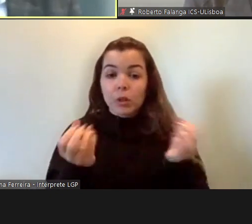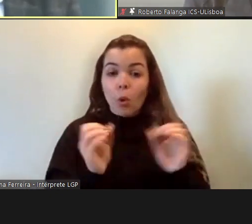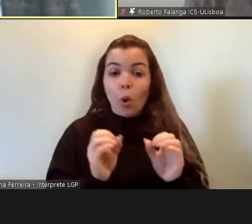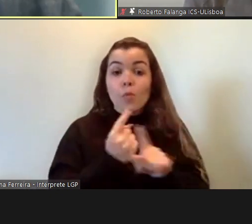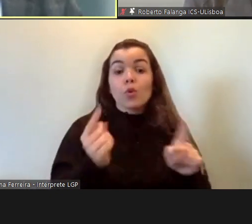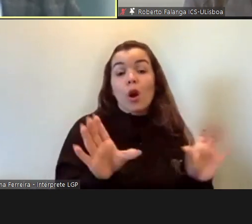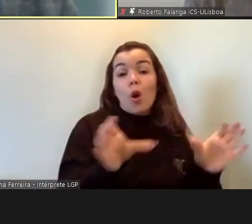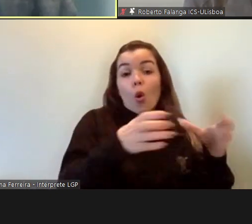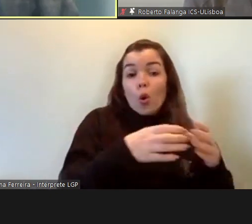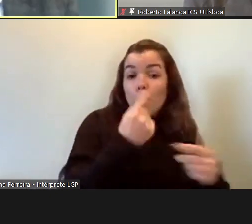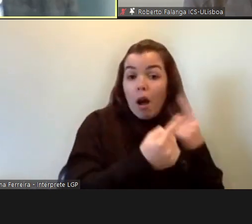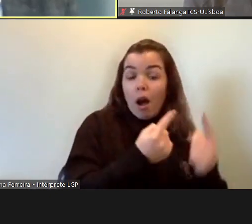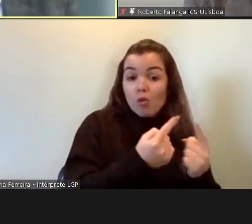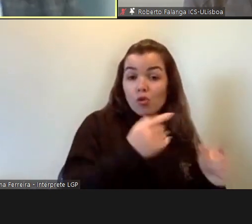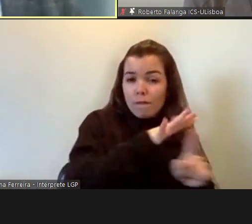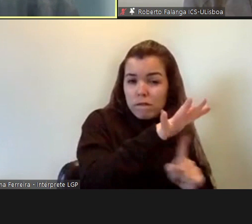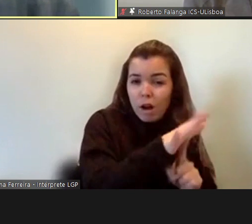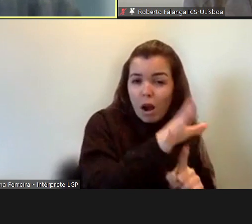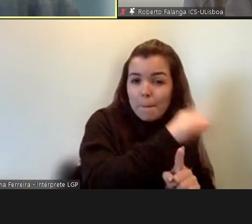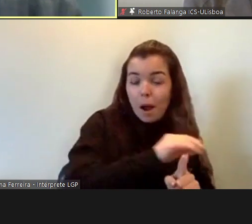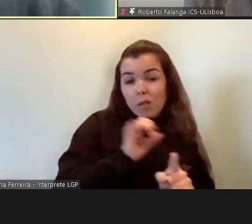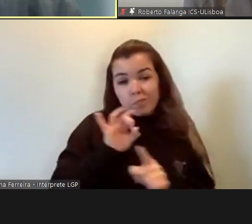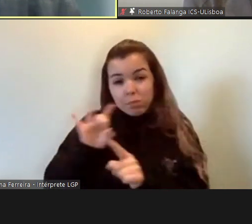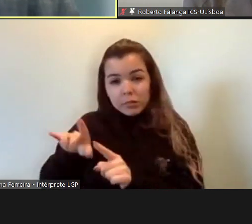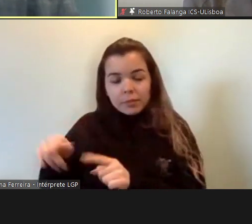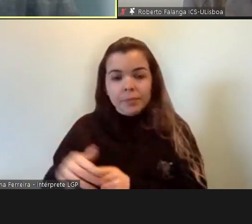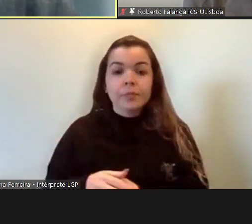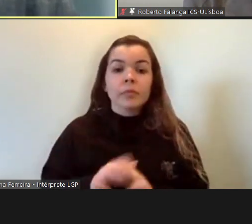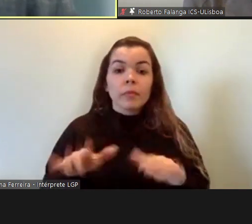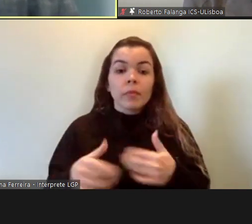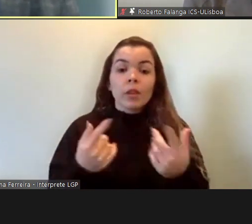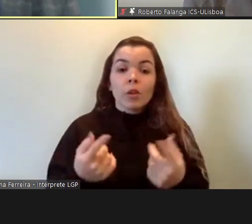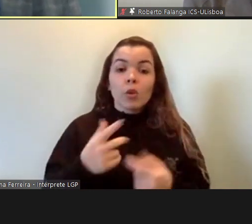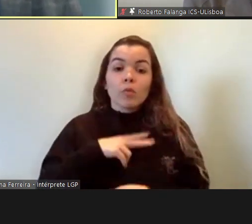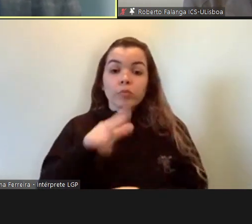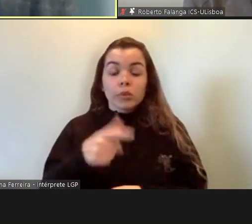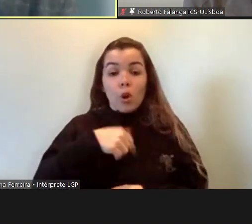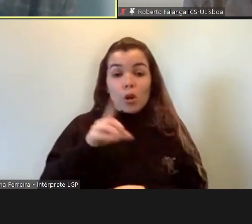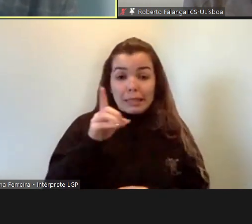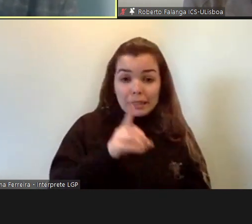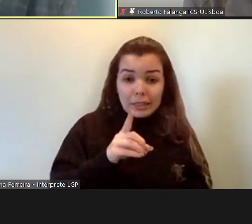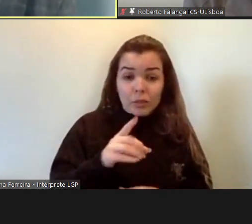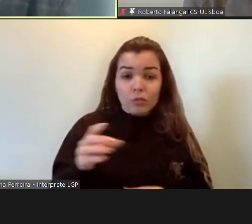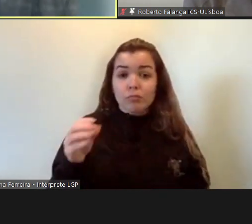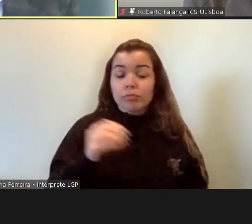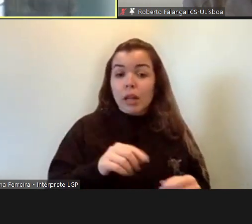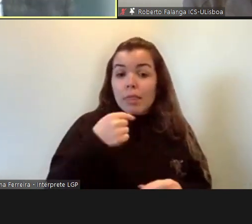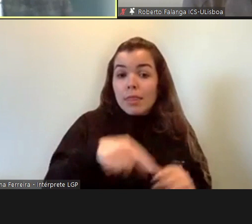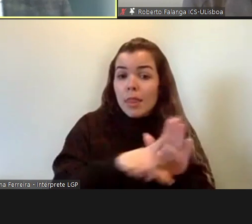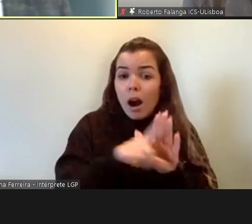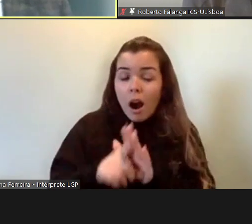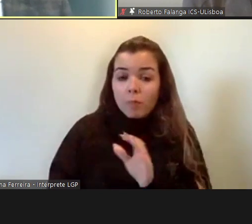outros. E nós precisamos de repensar isso. Olha, nós em Portugal, por exemplo, levamos 6 legislaturas sem conseguir chegar a um consenso como é que se vai